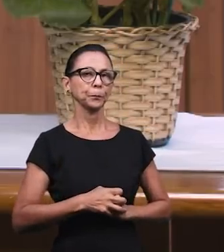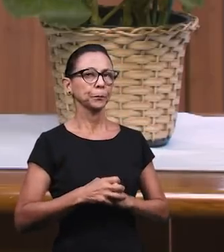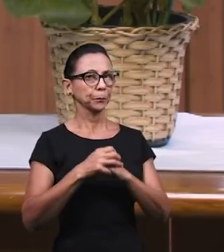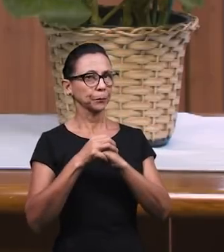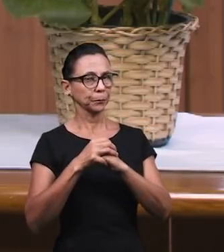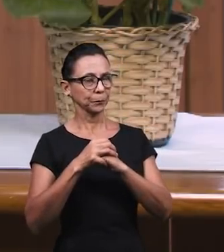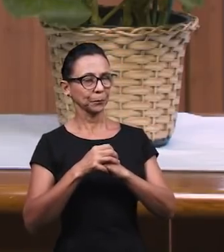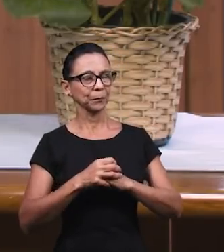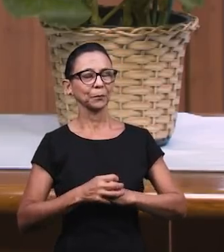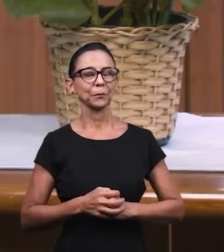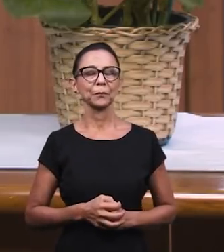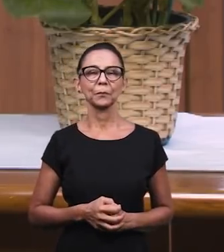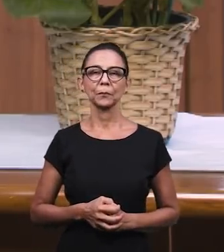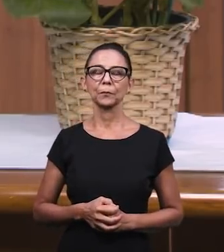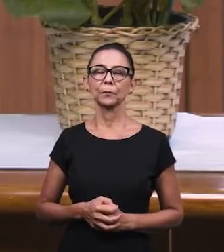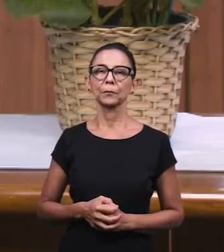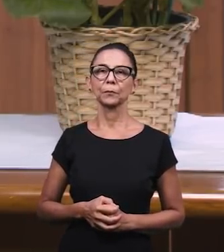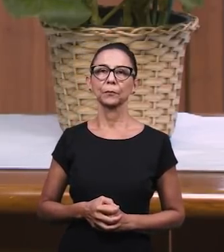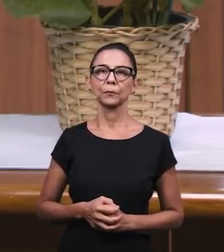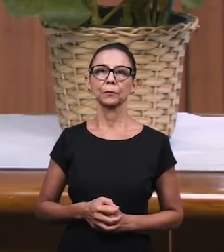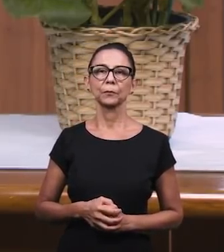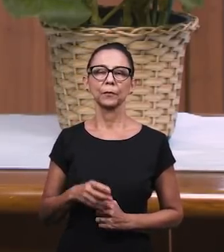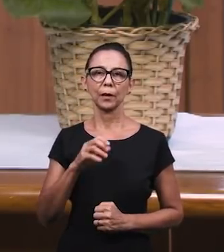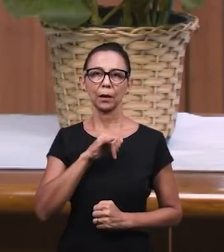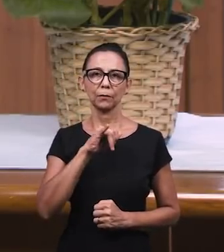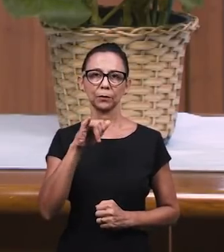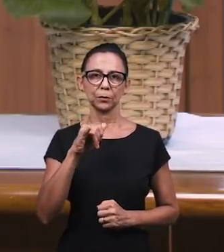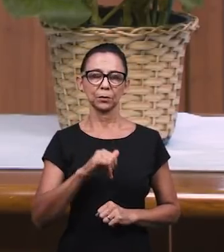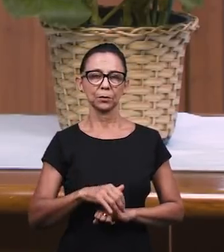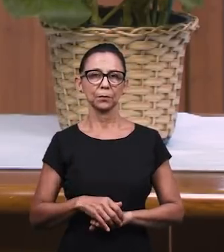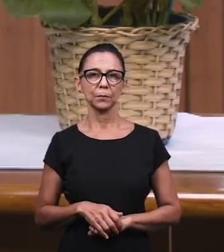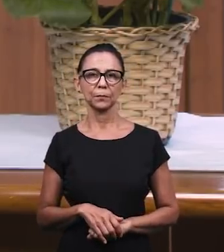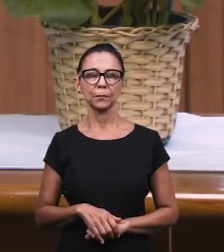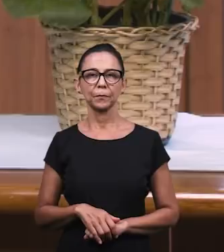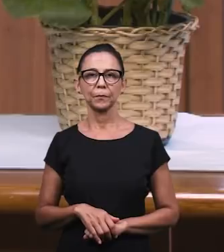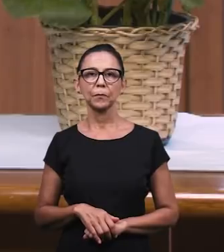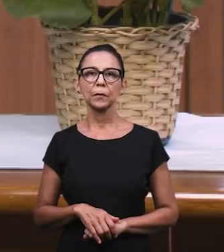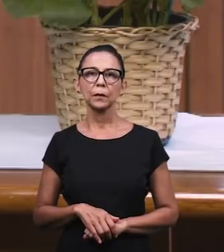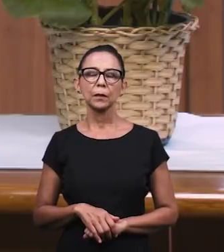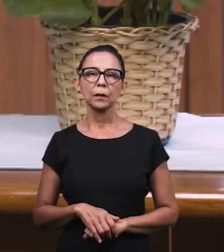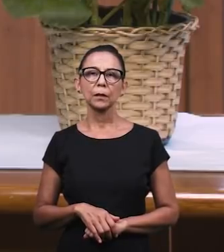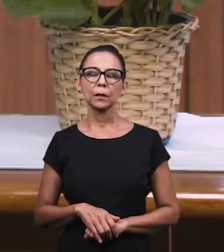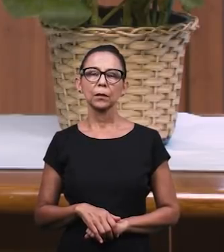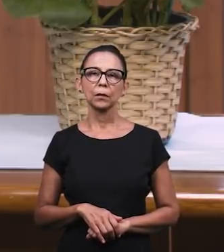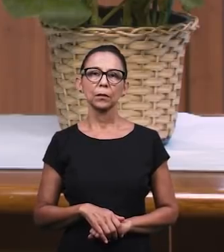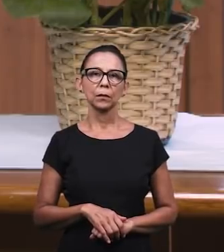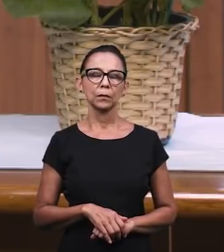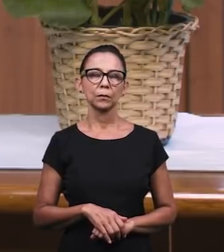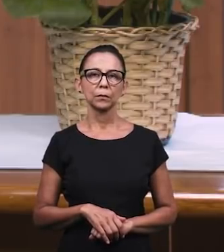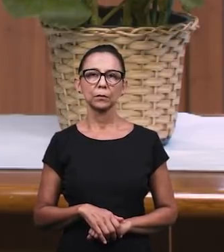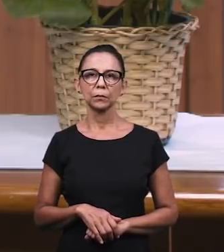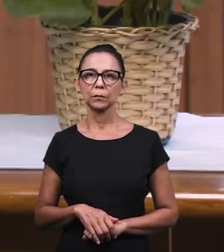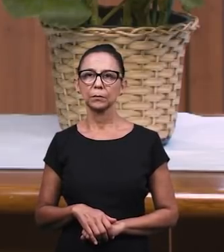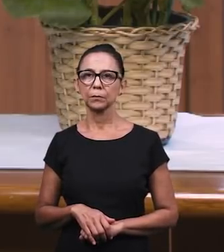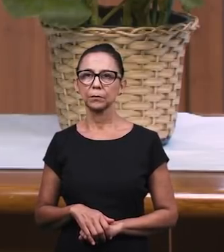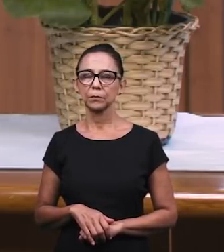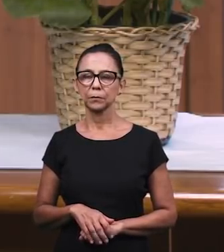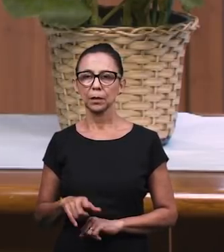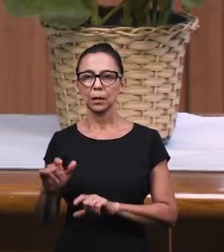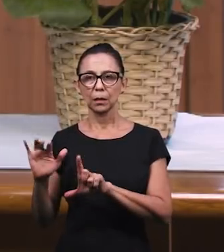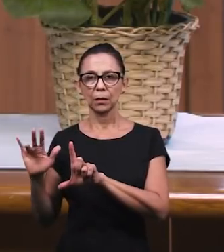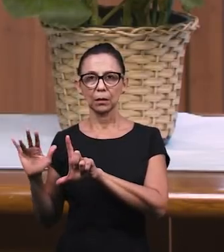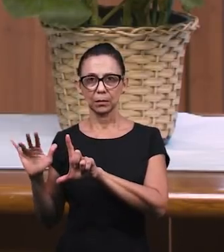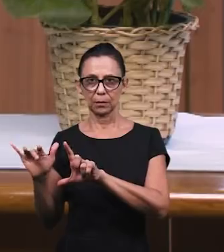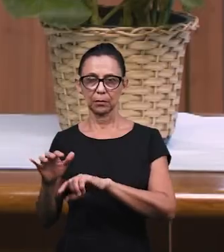Amém. Amém. Queremos lembrar aos irmãos que estão no exterior, nós temos aí o nosso